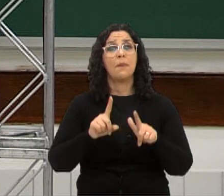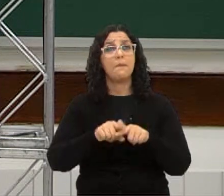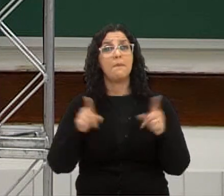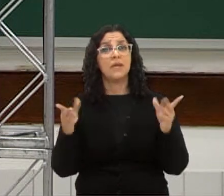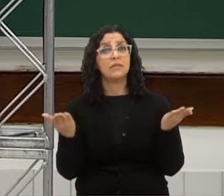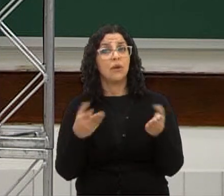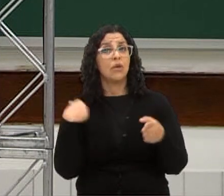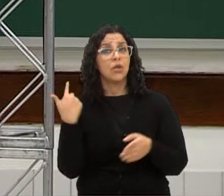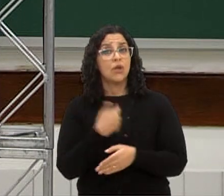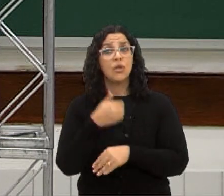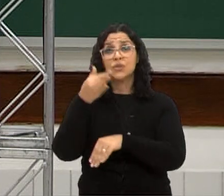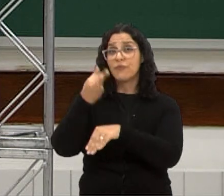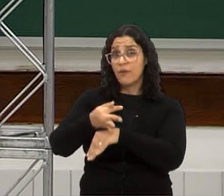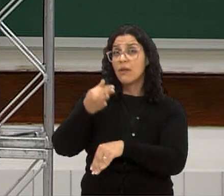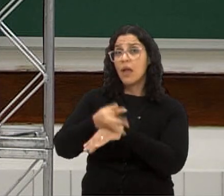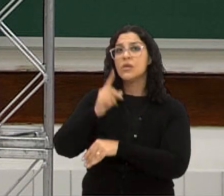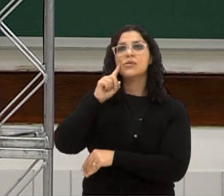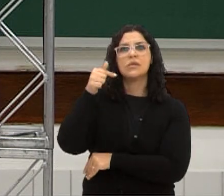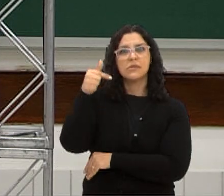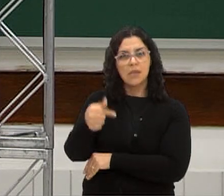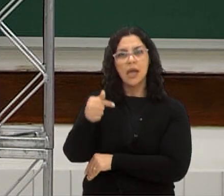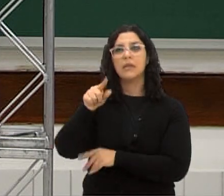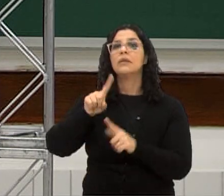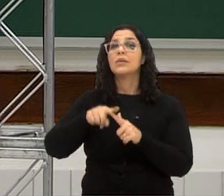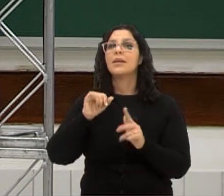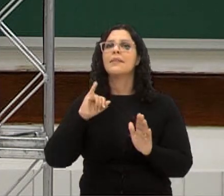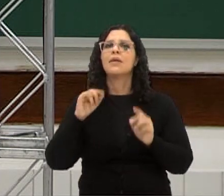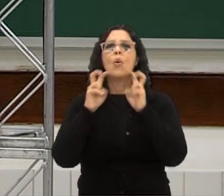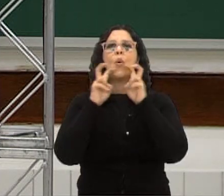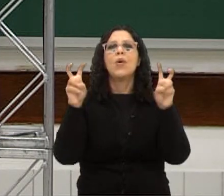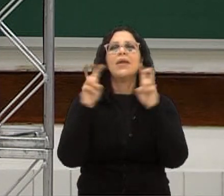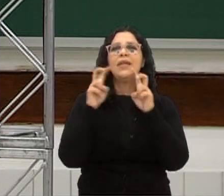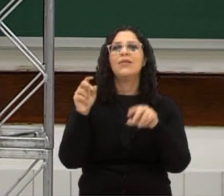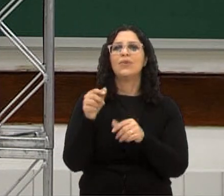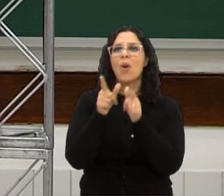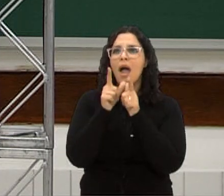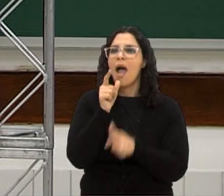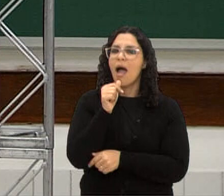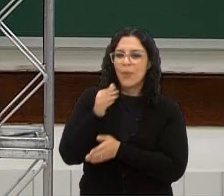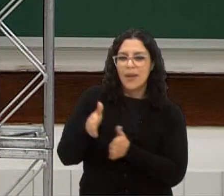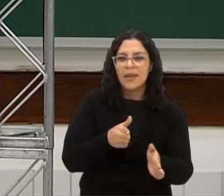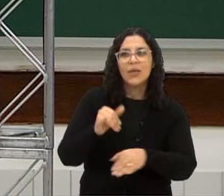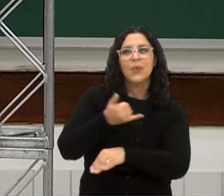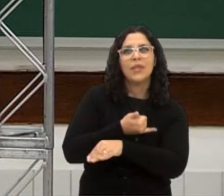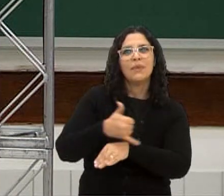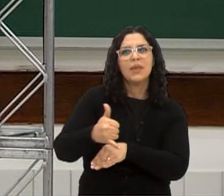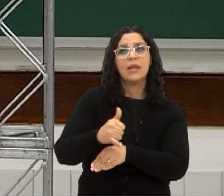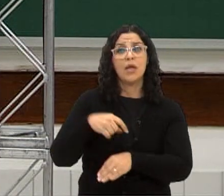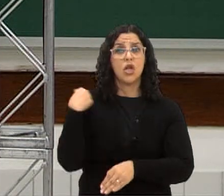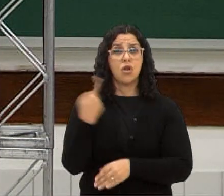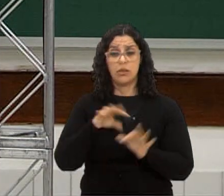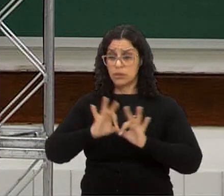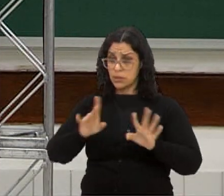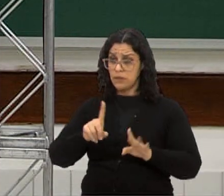Mas o fato é que o nosso feriado de 7 de setembro é por conta do Grito do Ipiranga, independência ou morte.